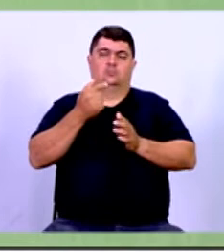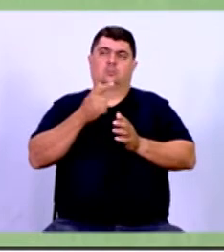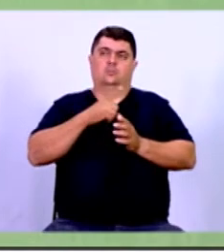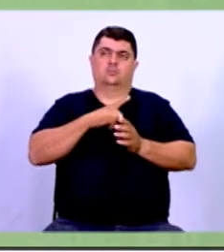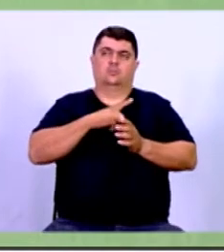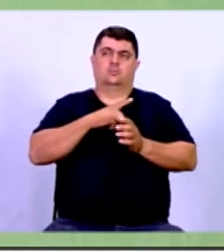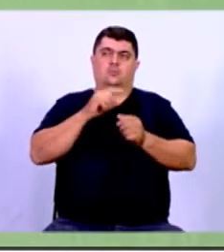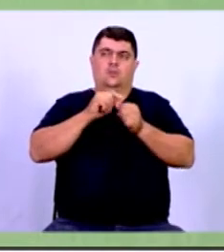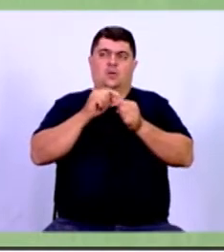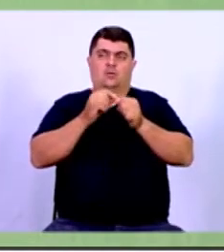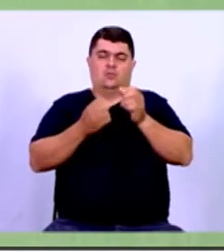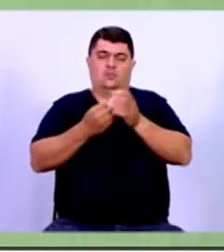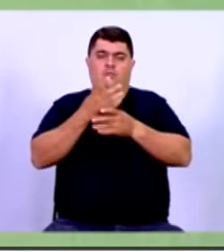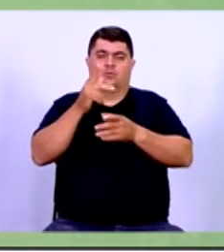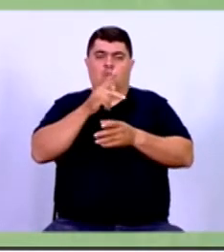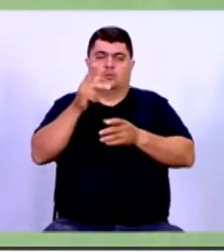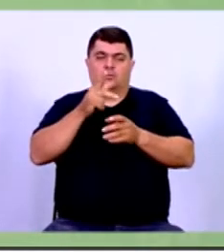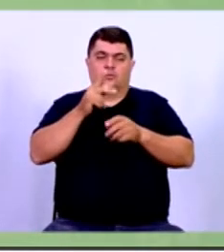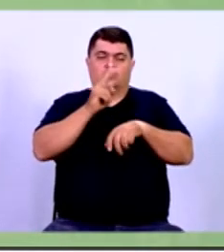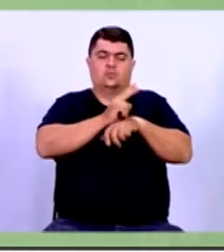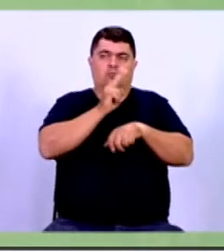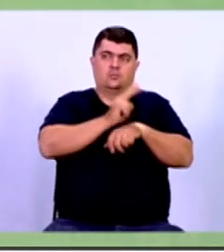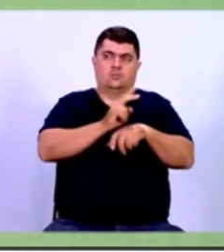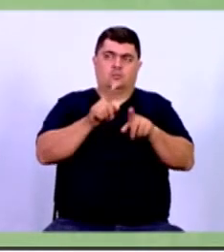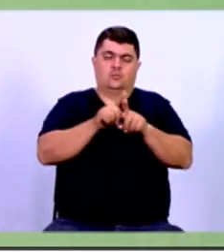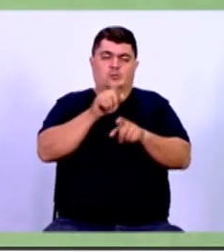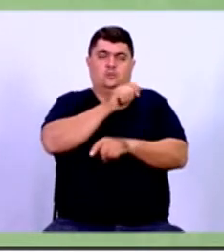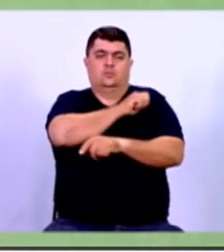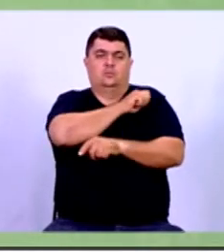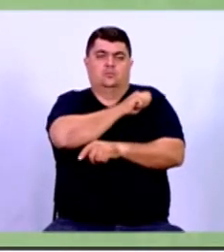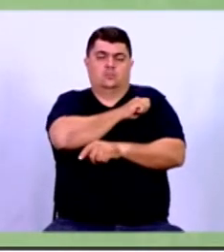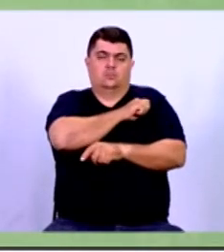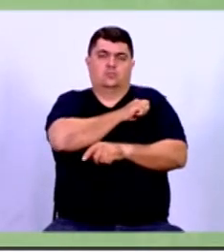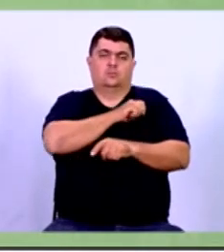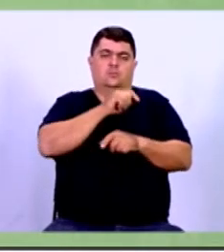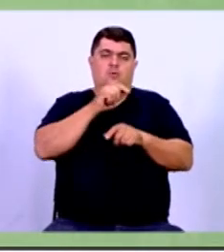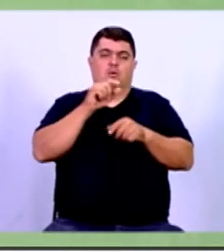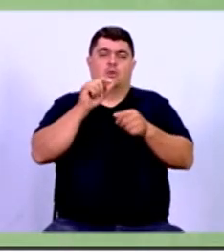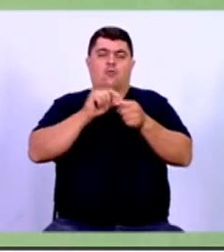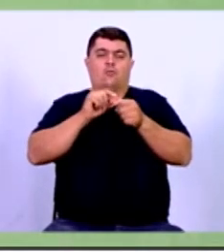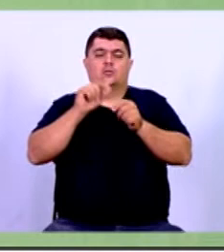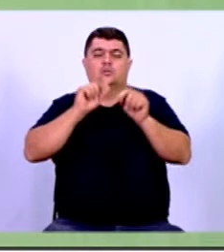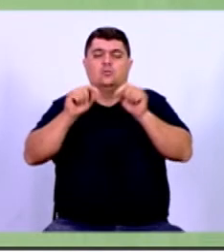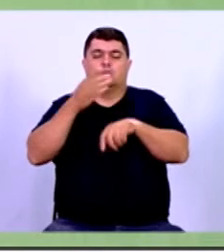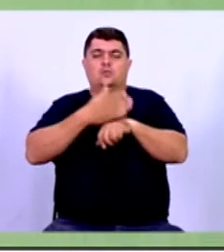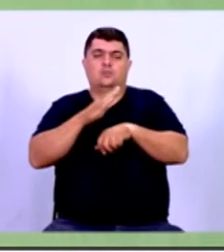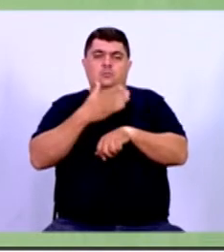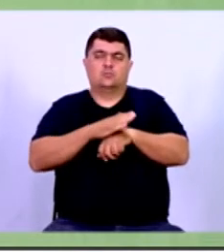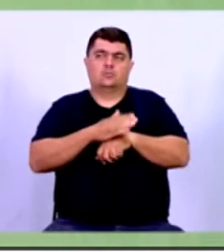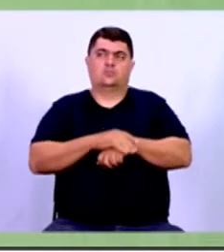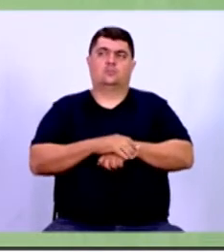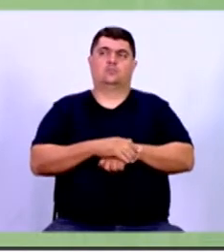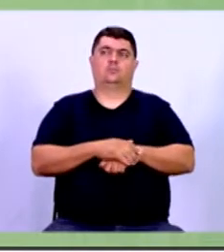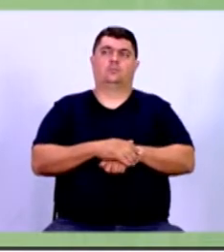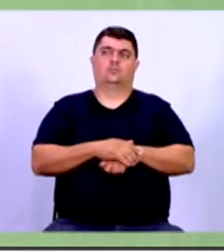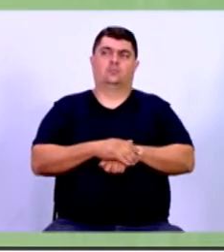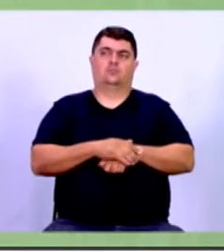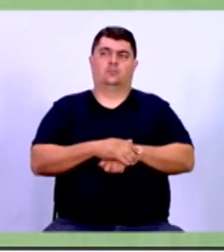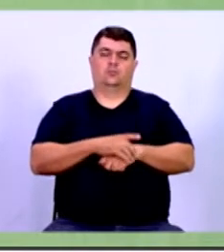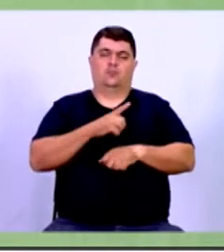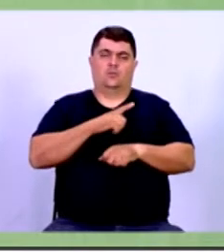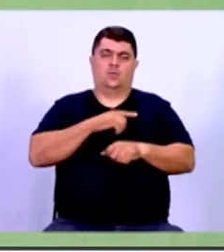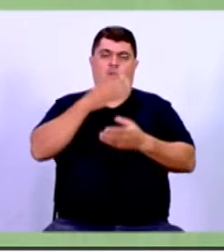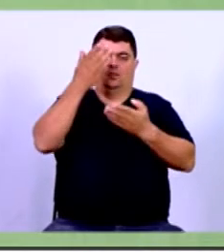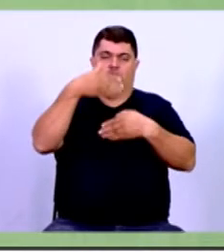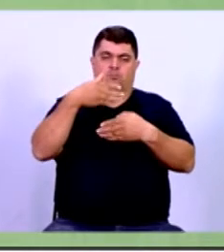que é elaborado pelo professor, pelo supervisor e pelo estagiário, que são as atividades que você vai realizar nessa empresa. Você tem uma